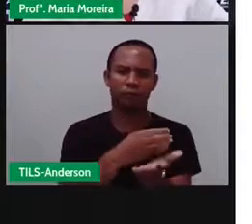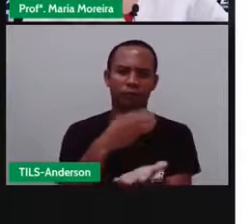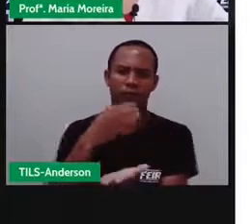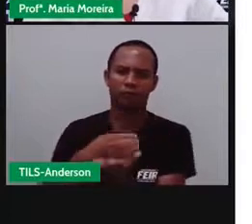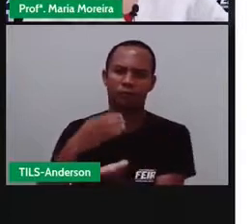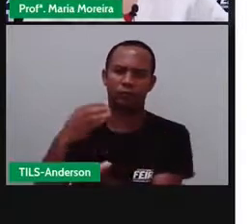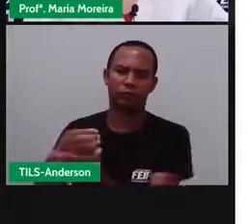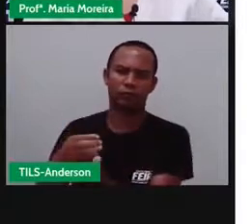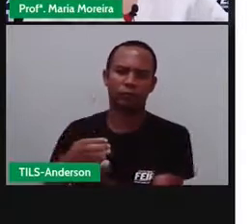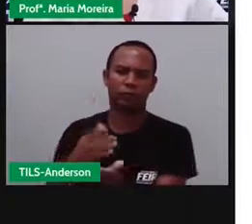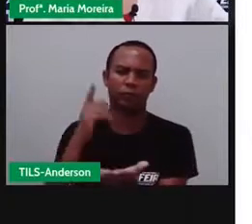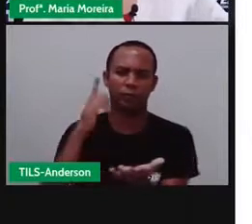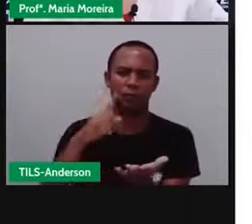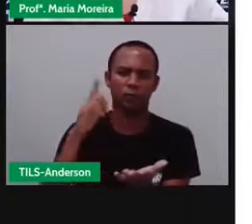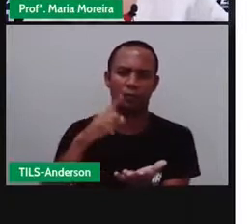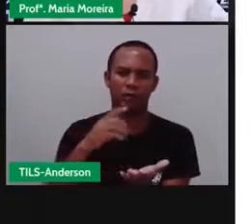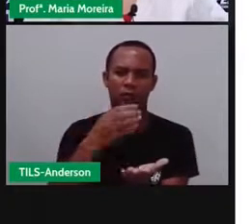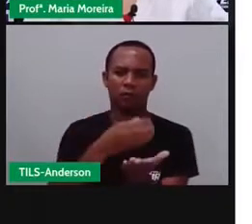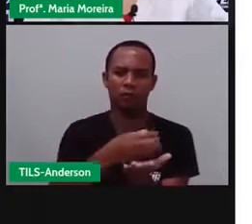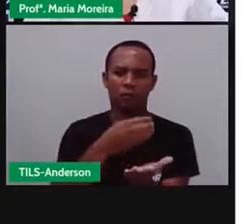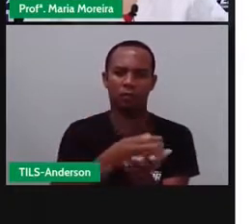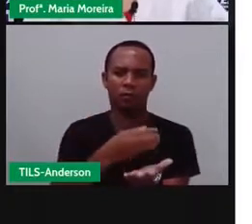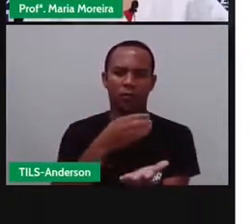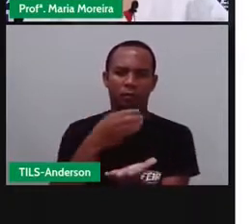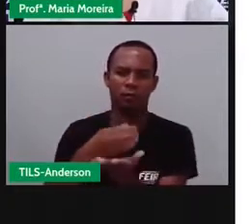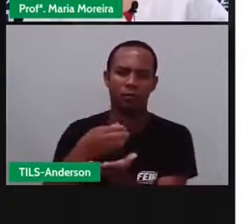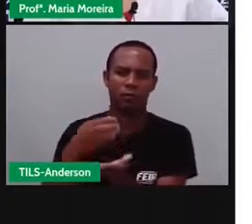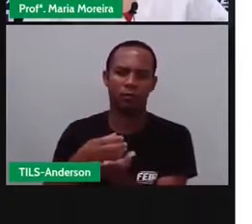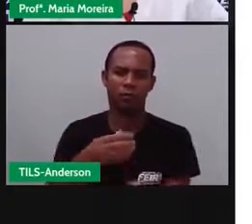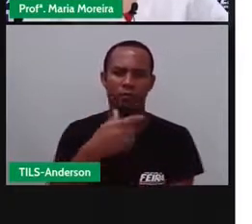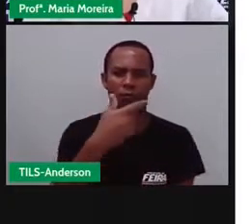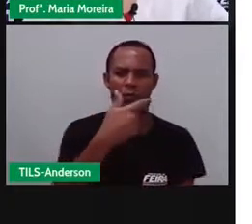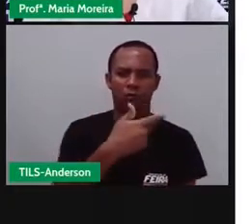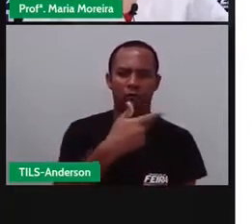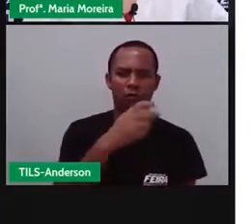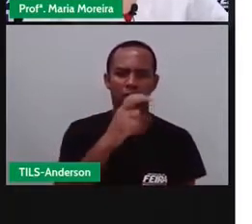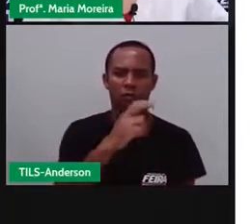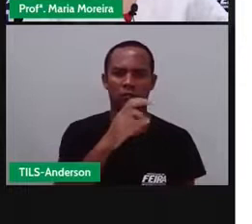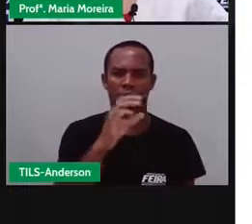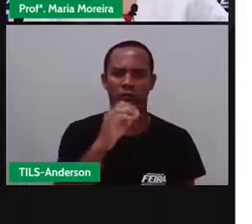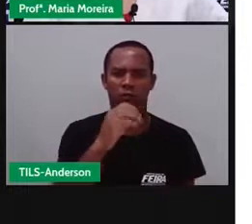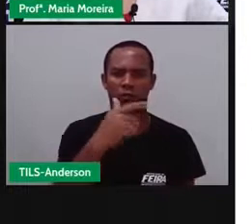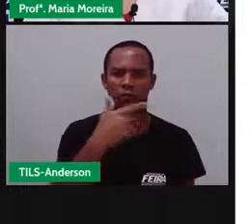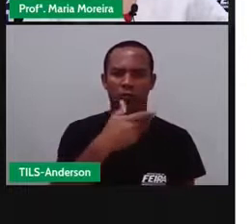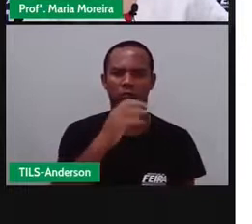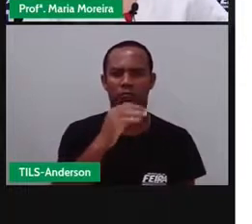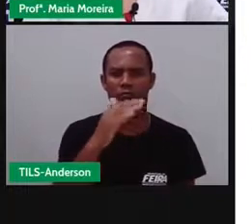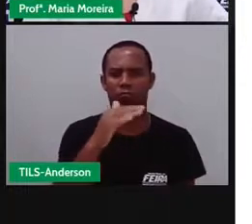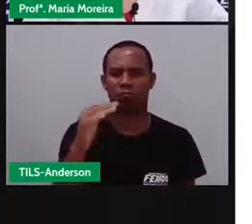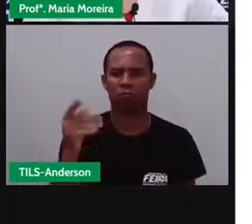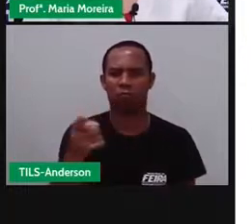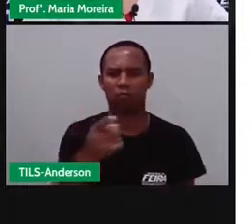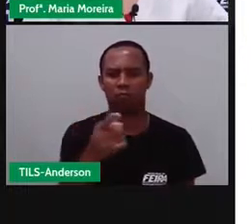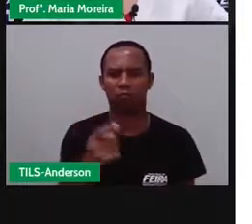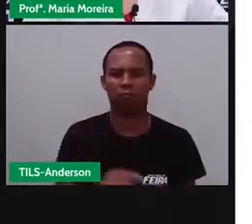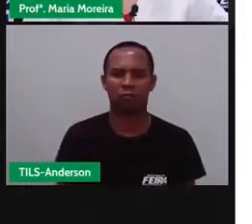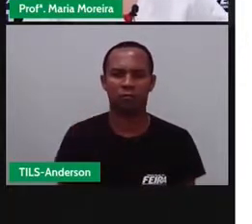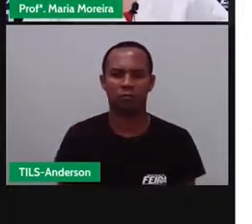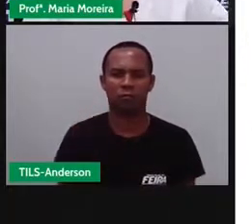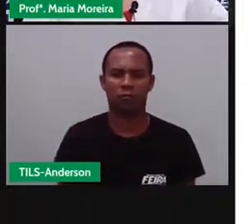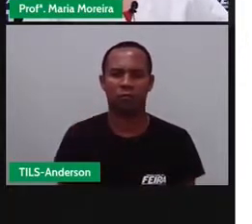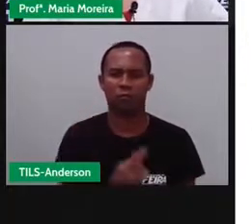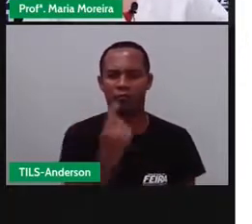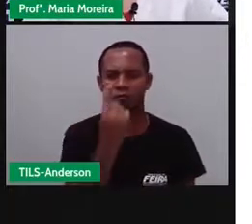de 1 litro, eu consigo ter 4 copos com 250 ml cada um,